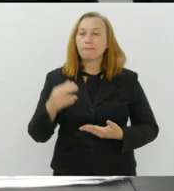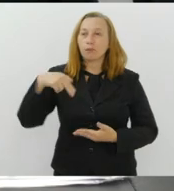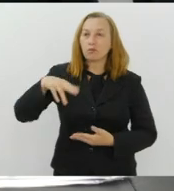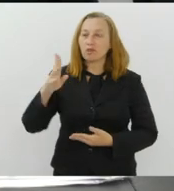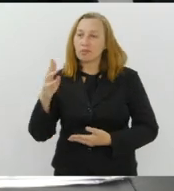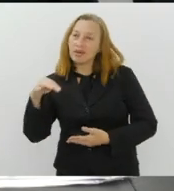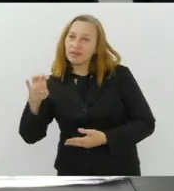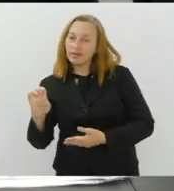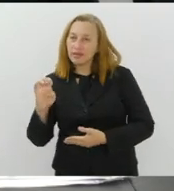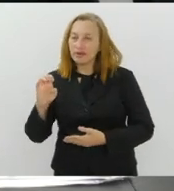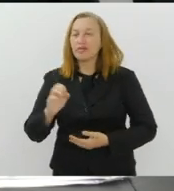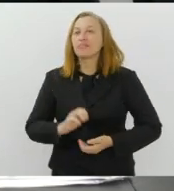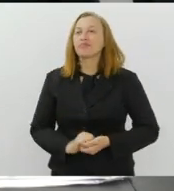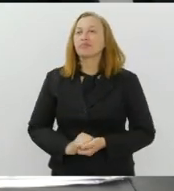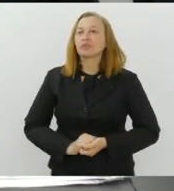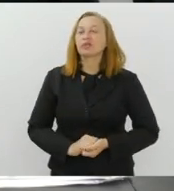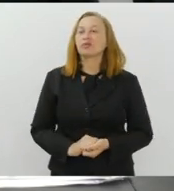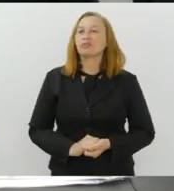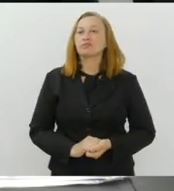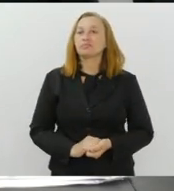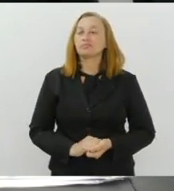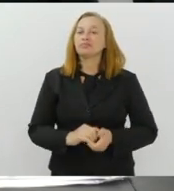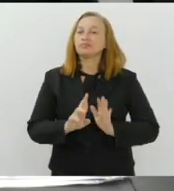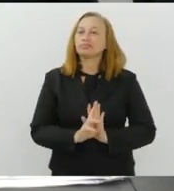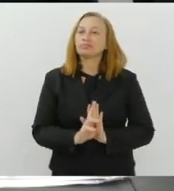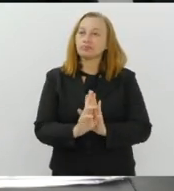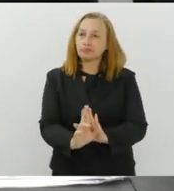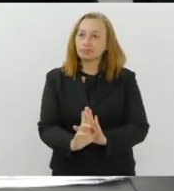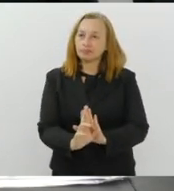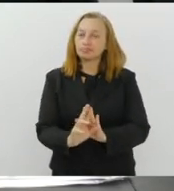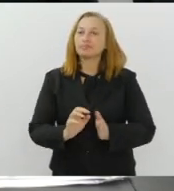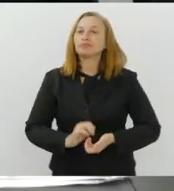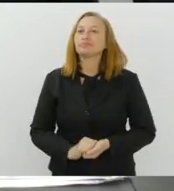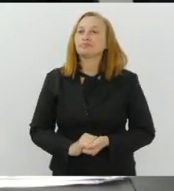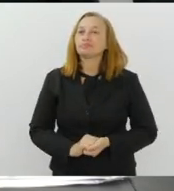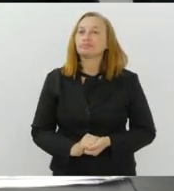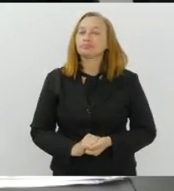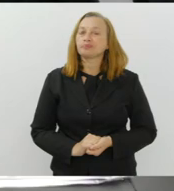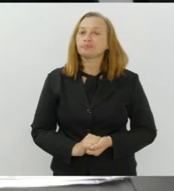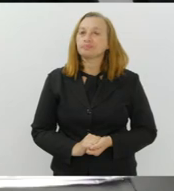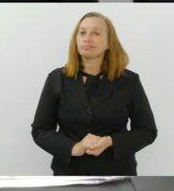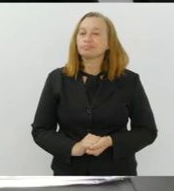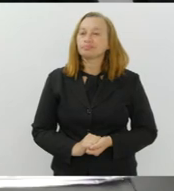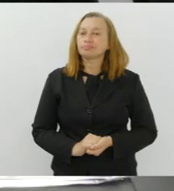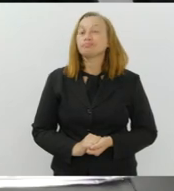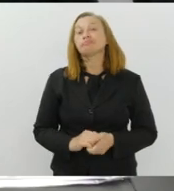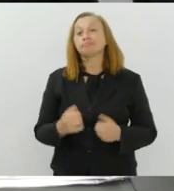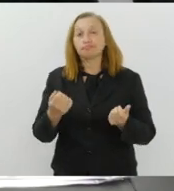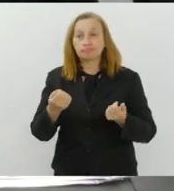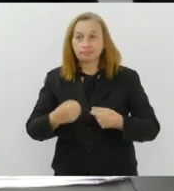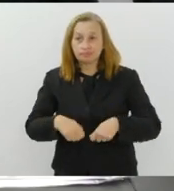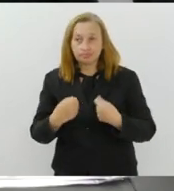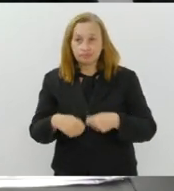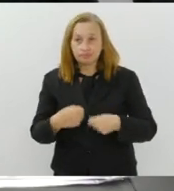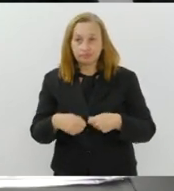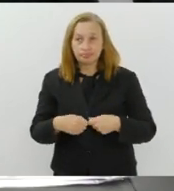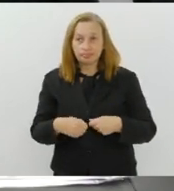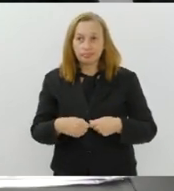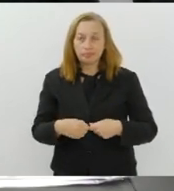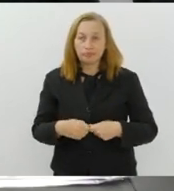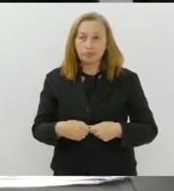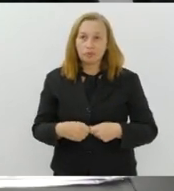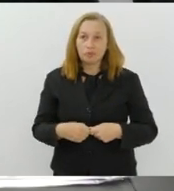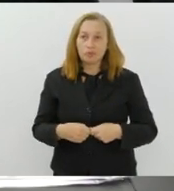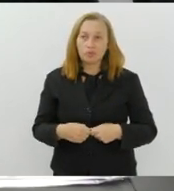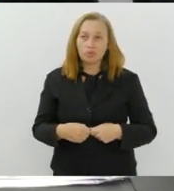FERGE como representante da Unimed. Se há a necessidade de se pontuar